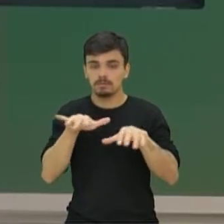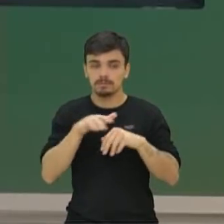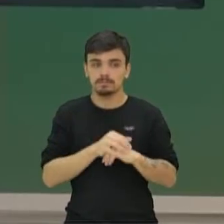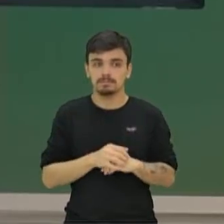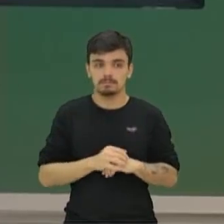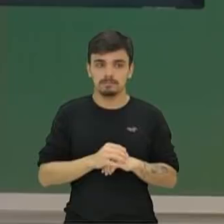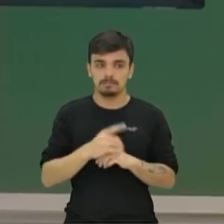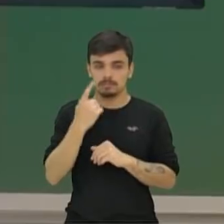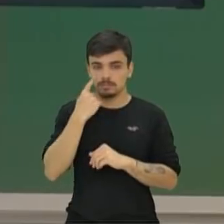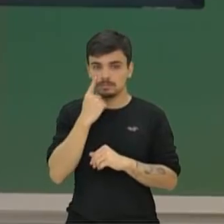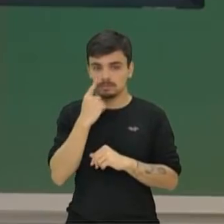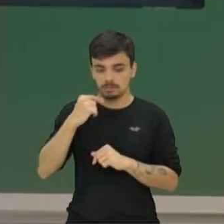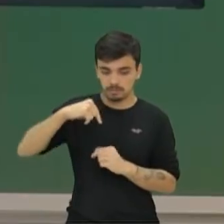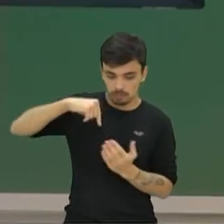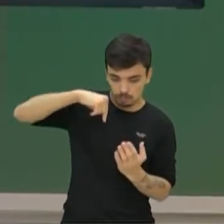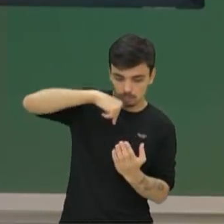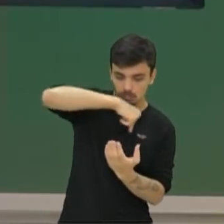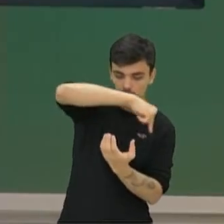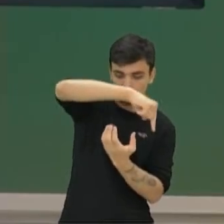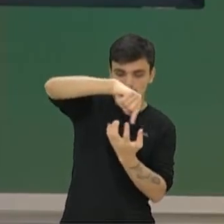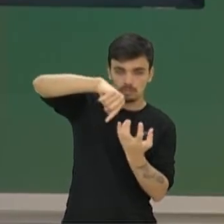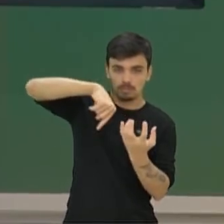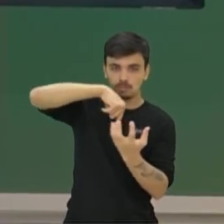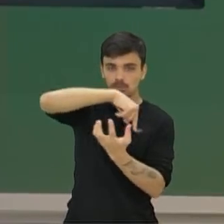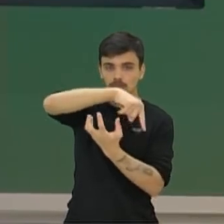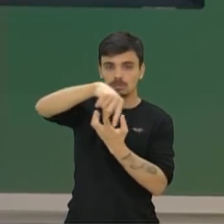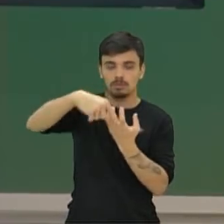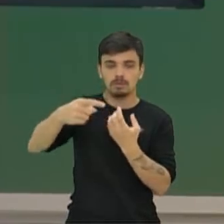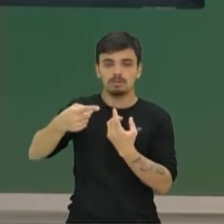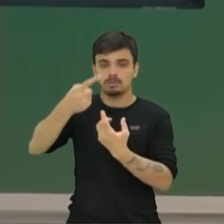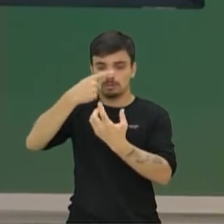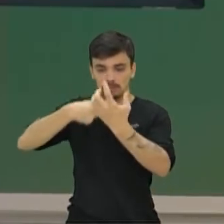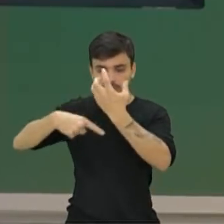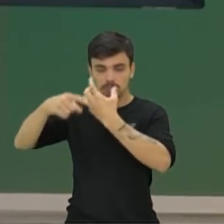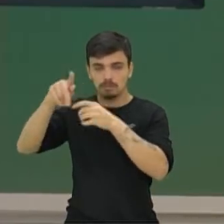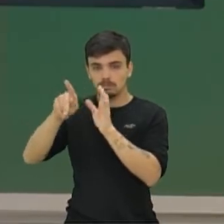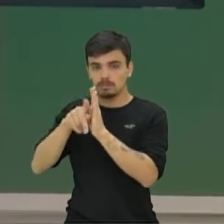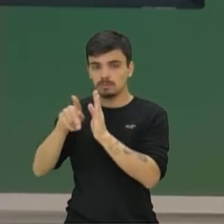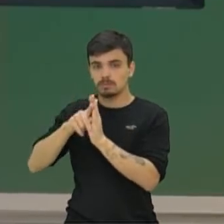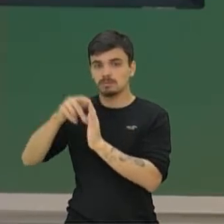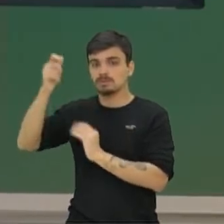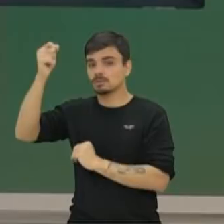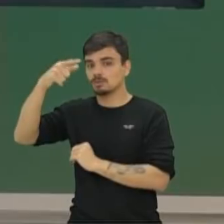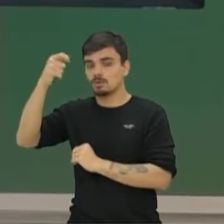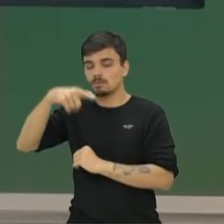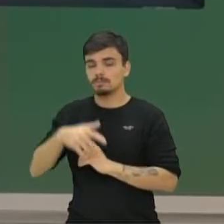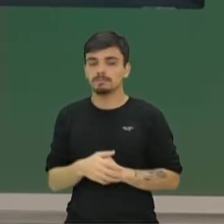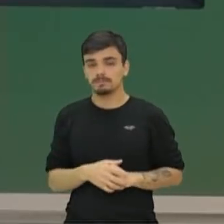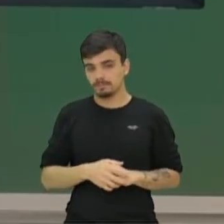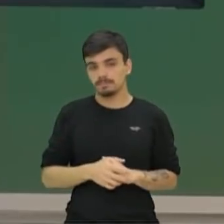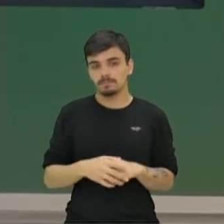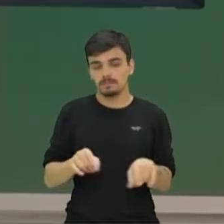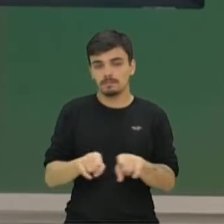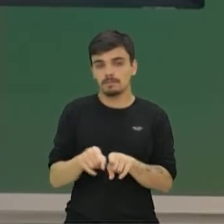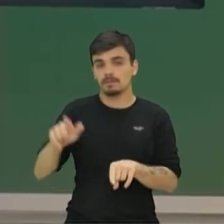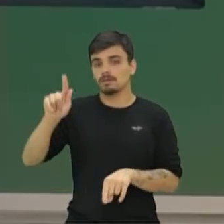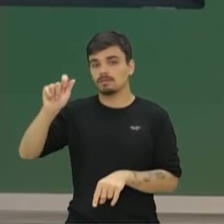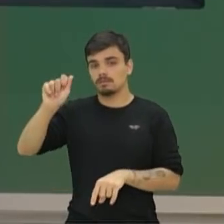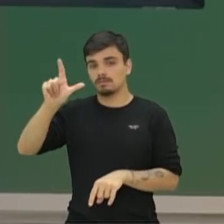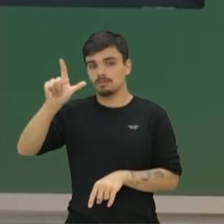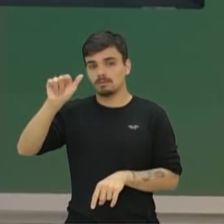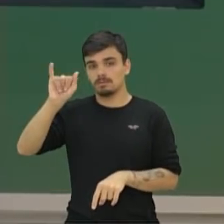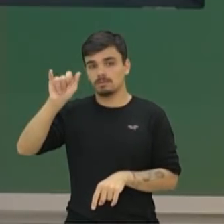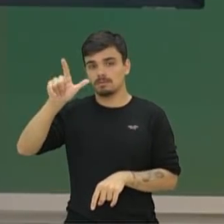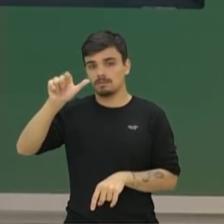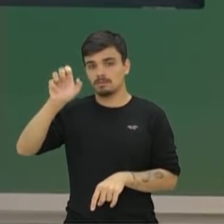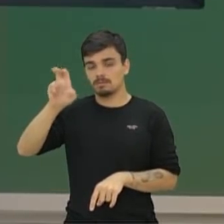ao seu redor, rotação, ao redor de si mesma, e outro ao redor do Sol, translação. Galileu foi um dos maiores artistas,